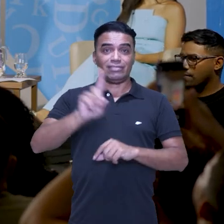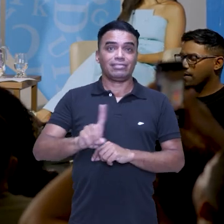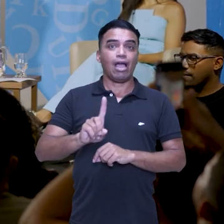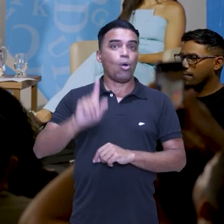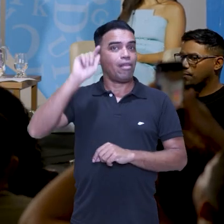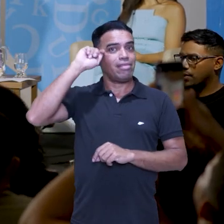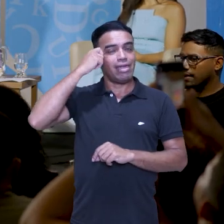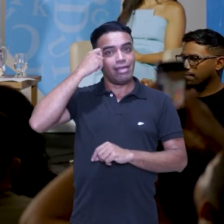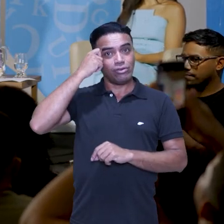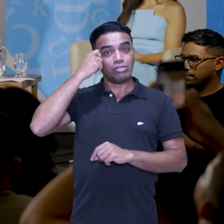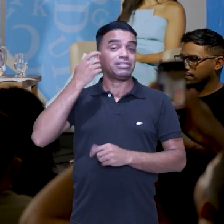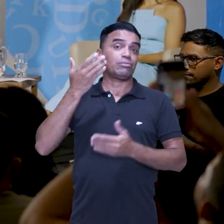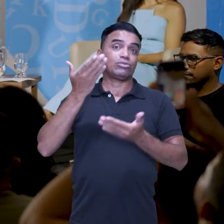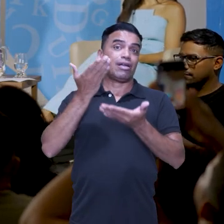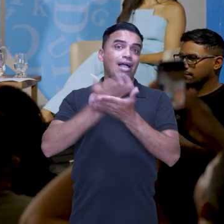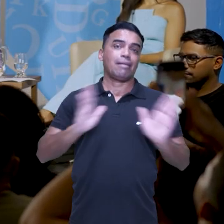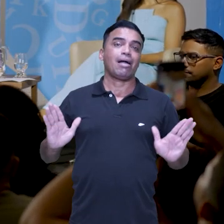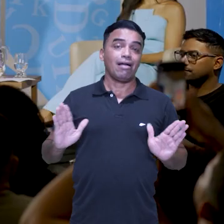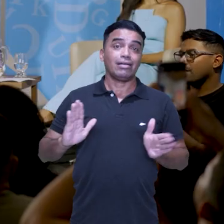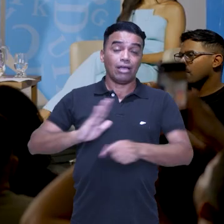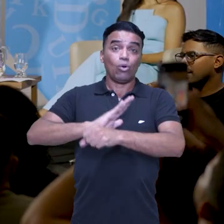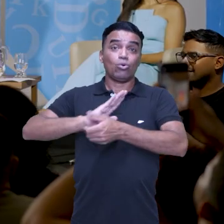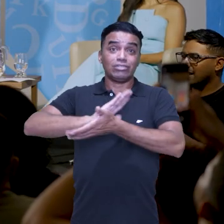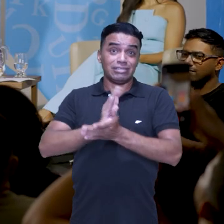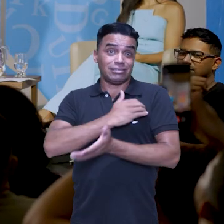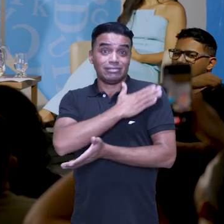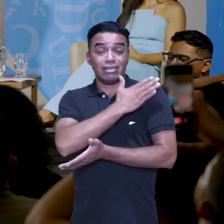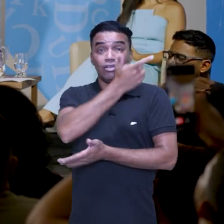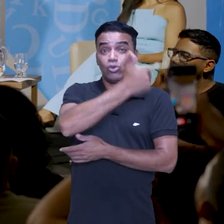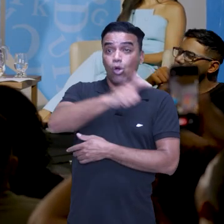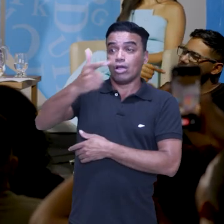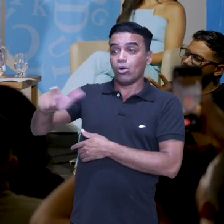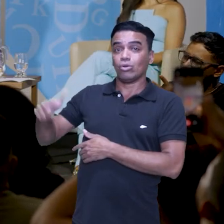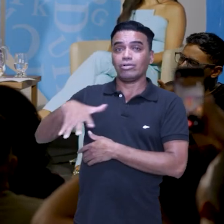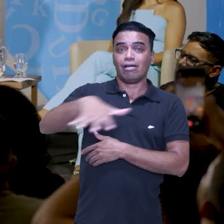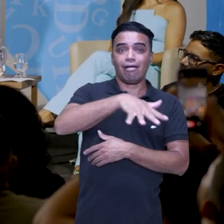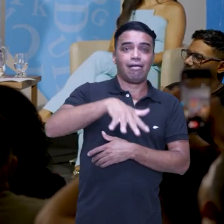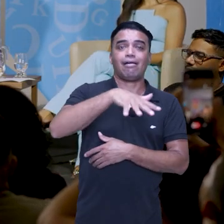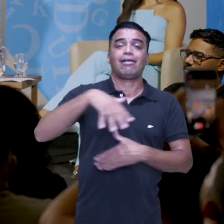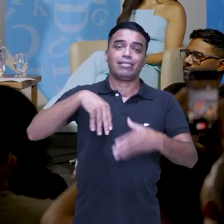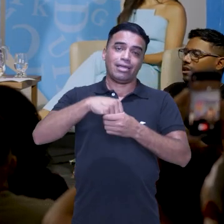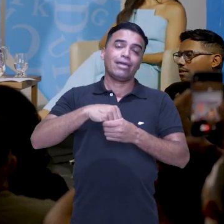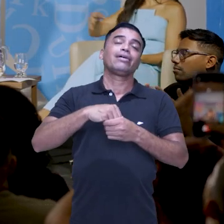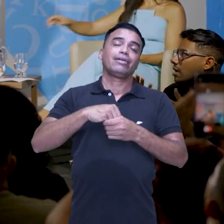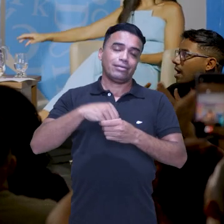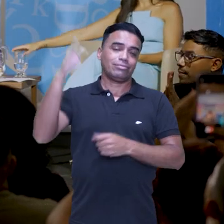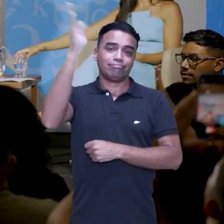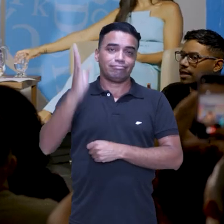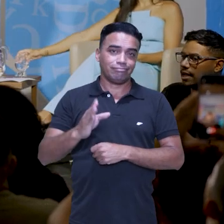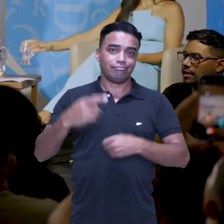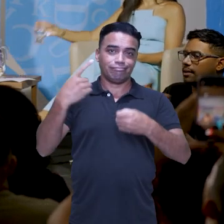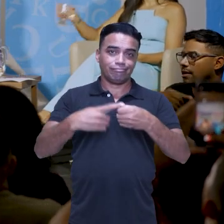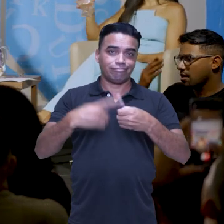negros que nós temos que quebrar. A discriminação ela está em muitas outras partes do nosso país, da nossa cidade, né? Que é